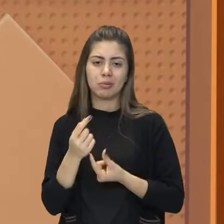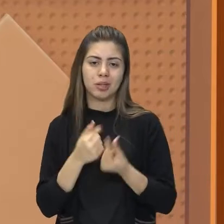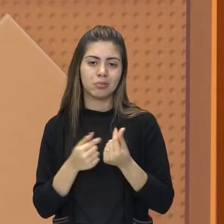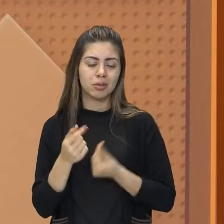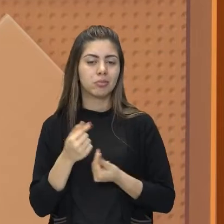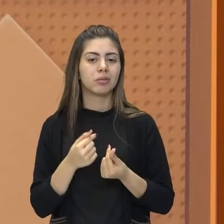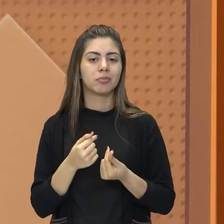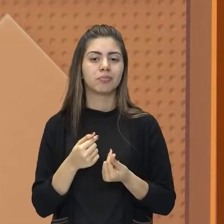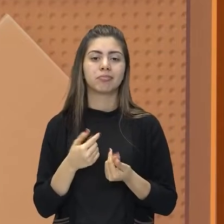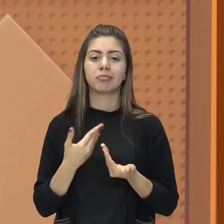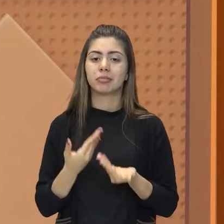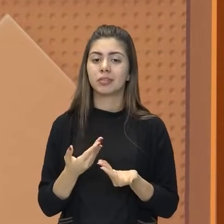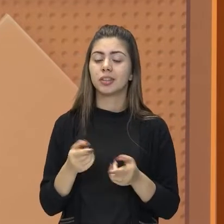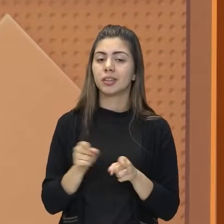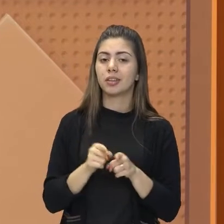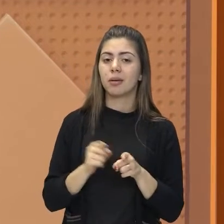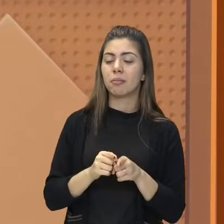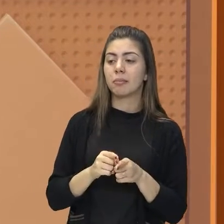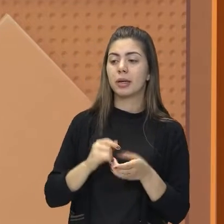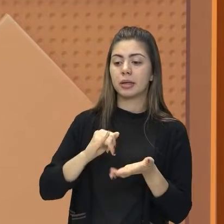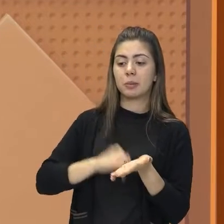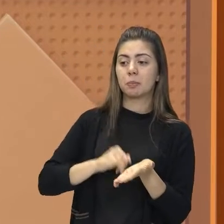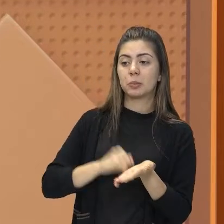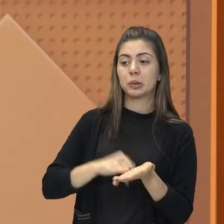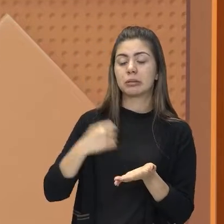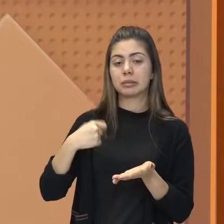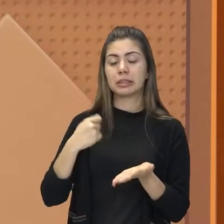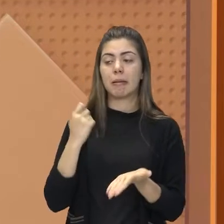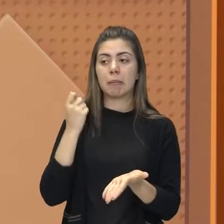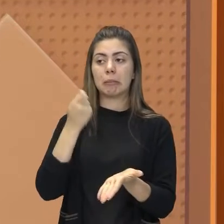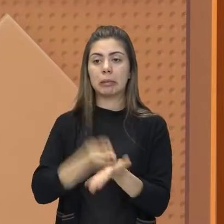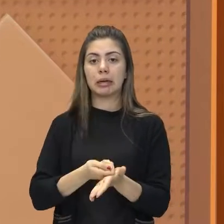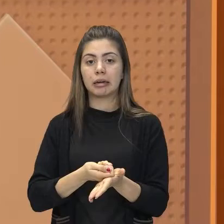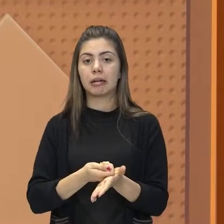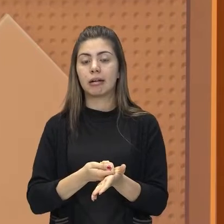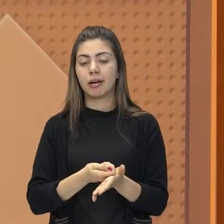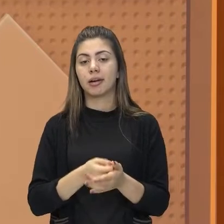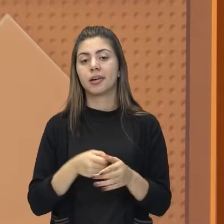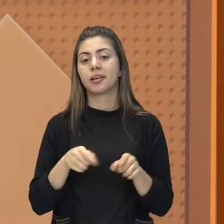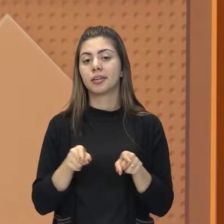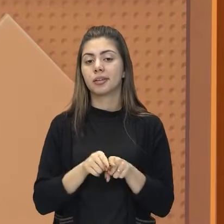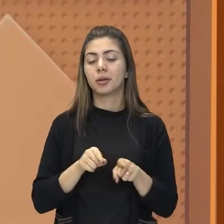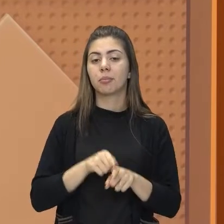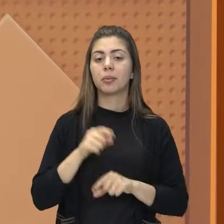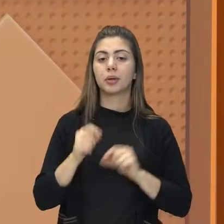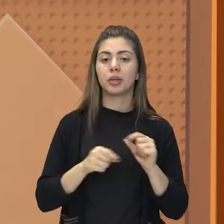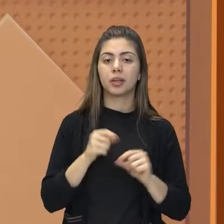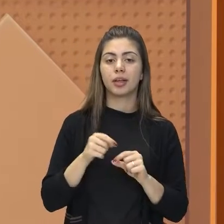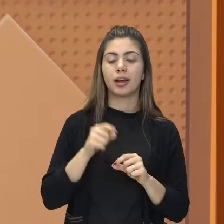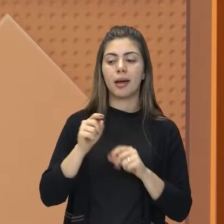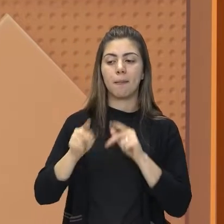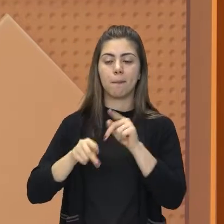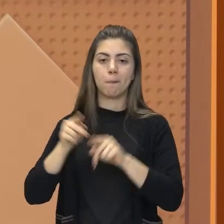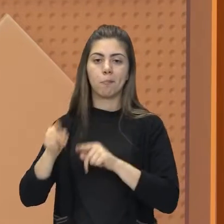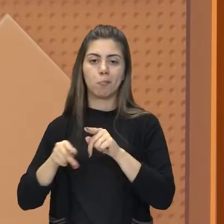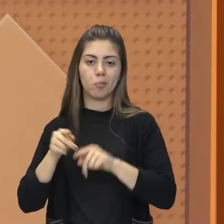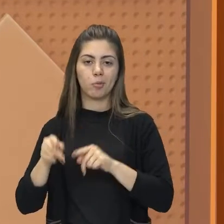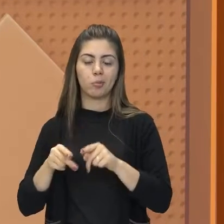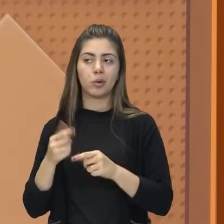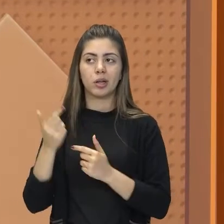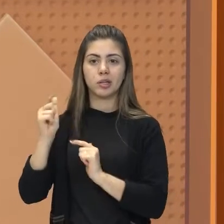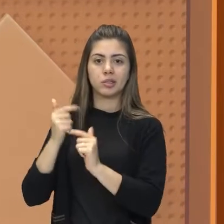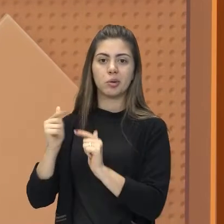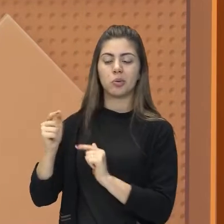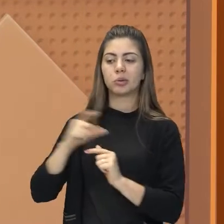acabavam cobrando taxas muito altas, a questão da animosidade com os povos islamizados e os